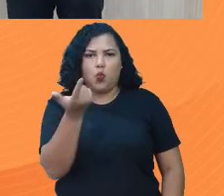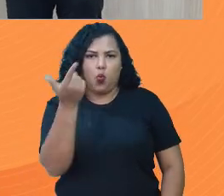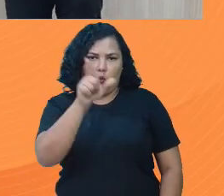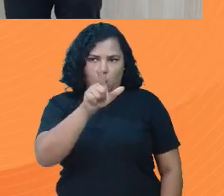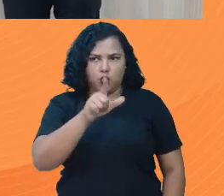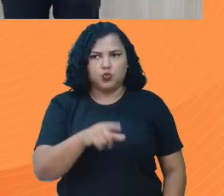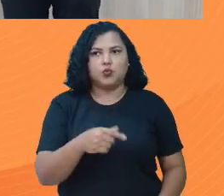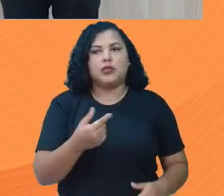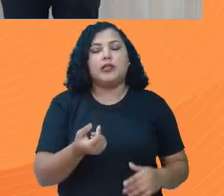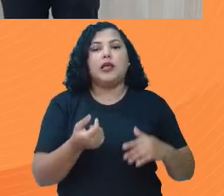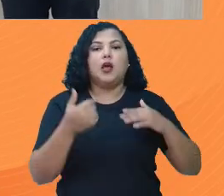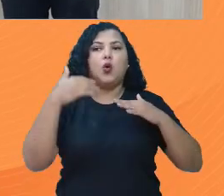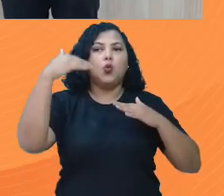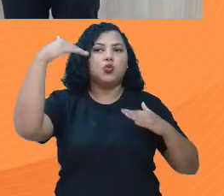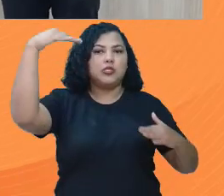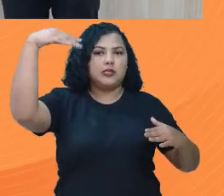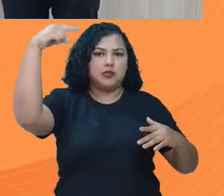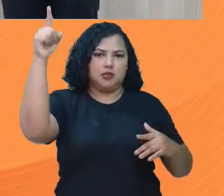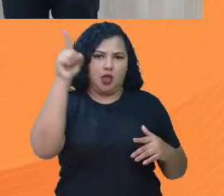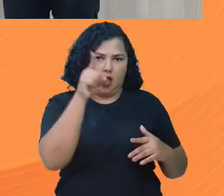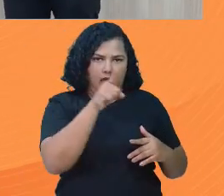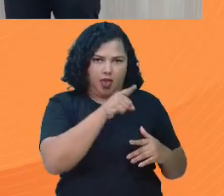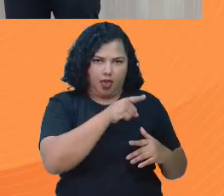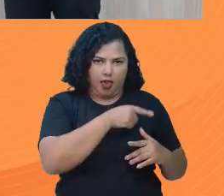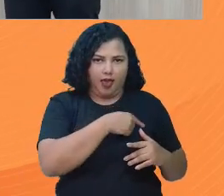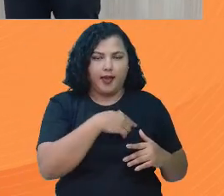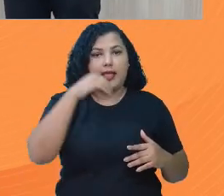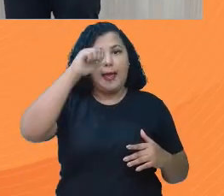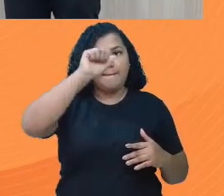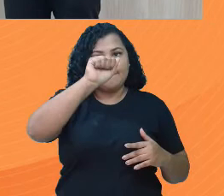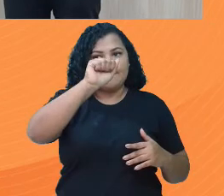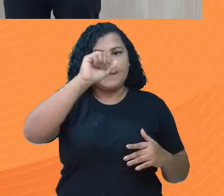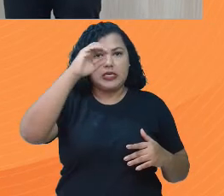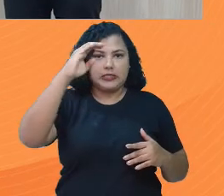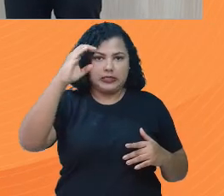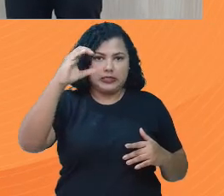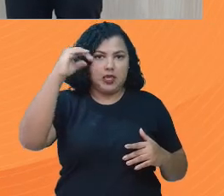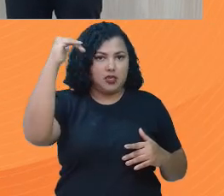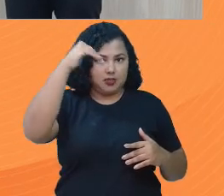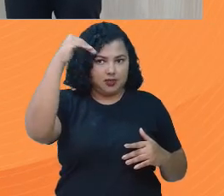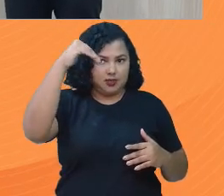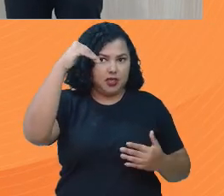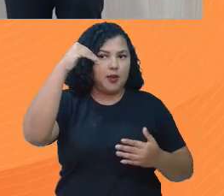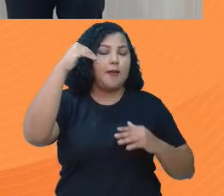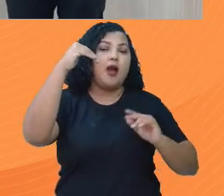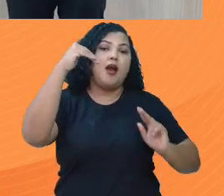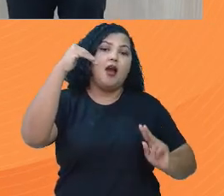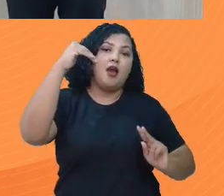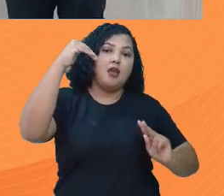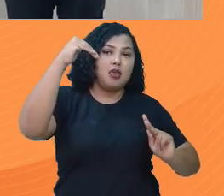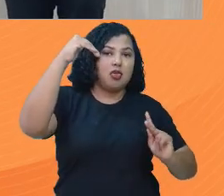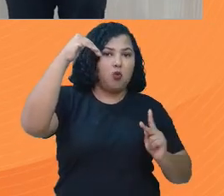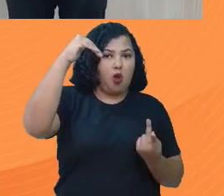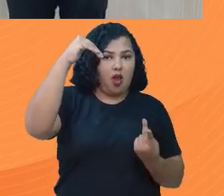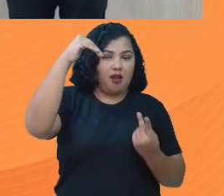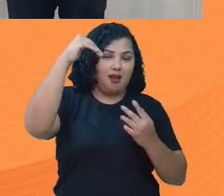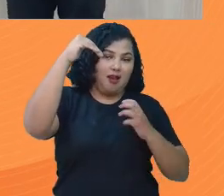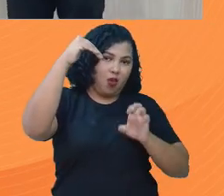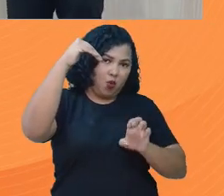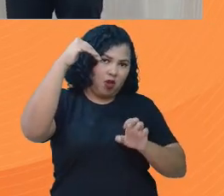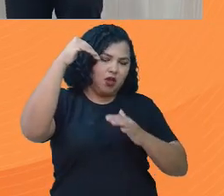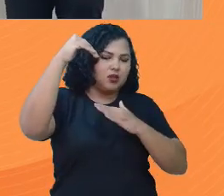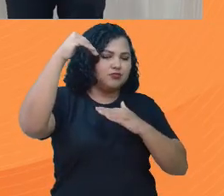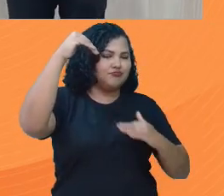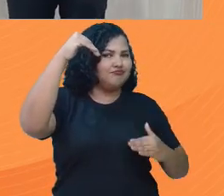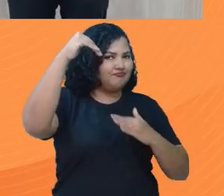esses dois pares de ângulos aí, né? O ângulo B e o ângulo C, e está lá em cima de um lado.